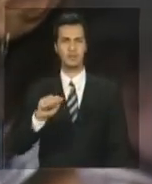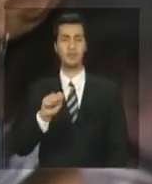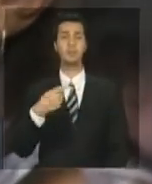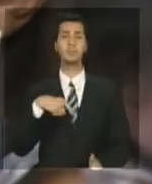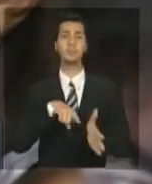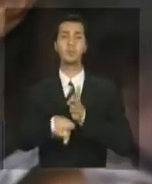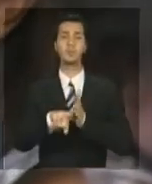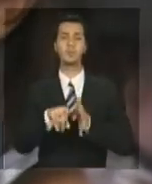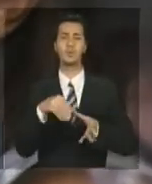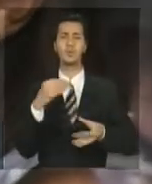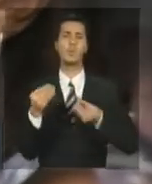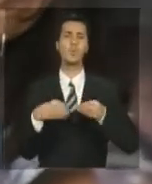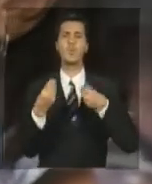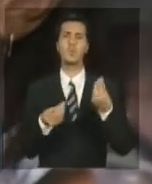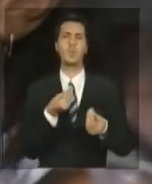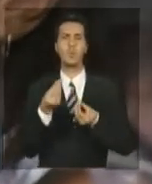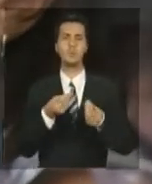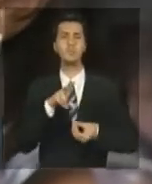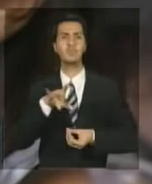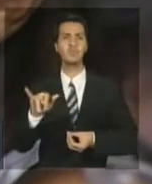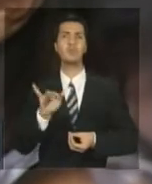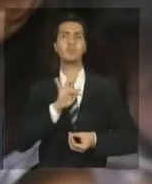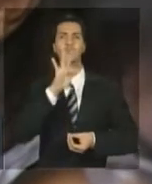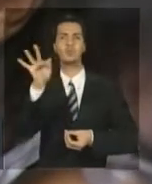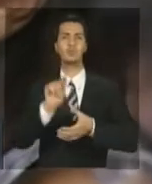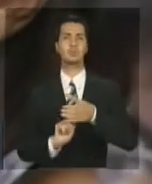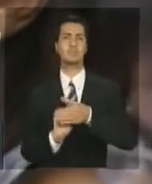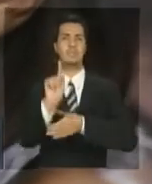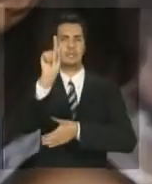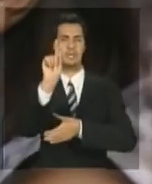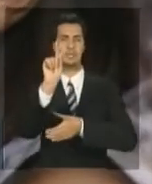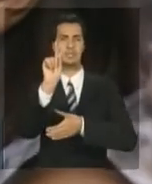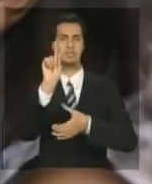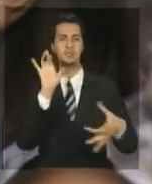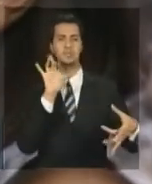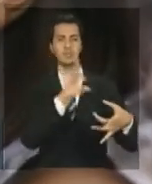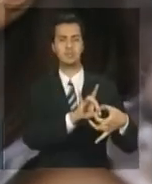aí de fornecimento de gás para novas termoelétricas,